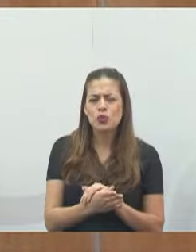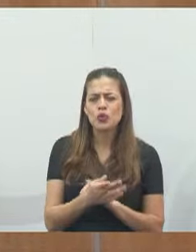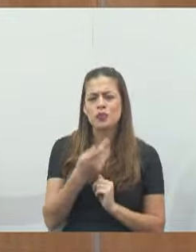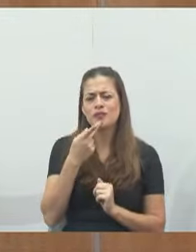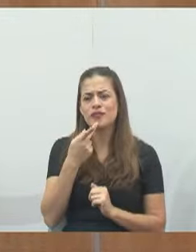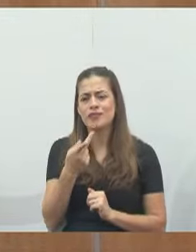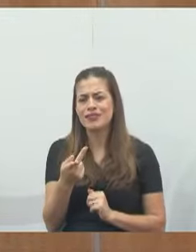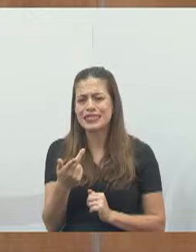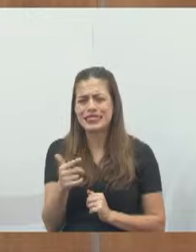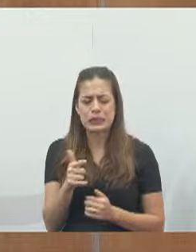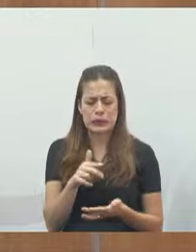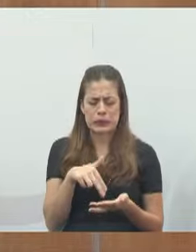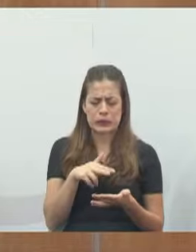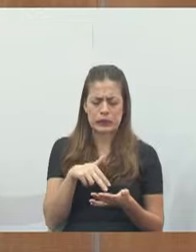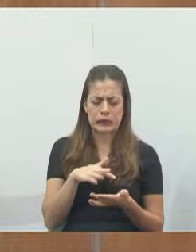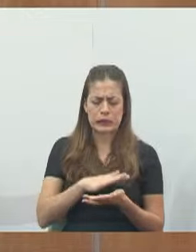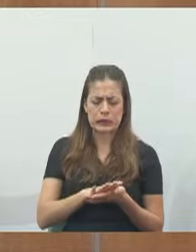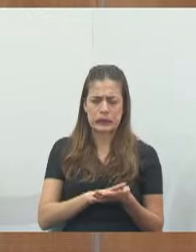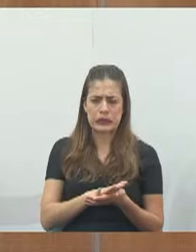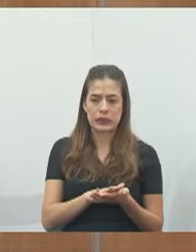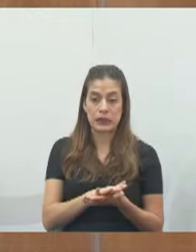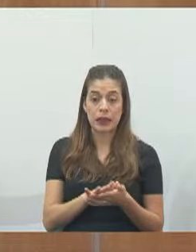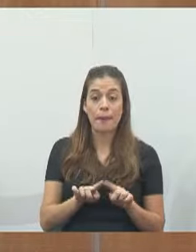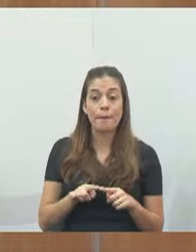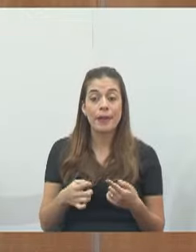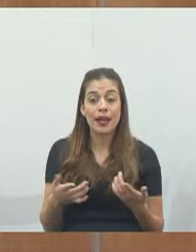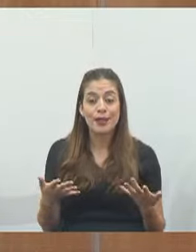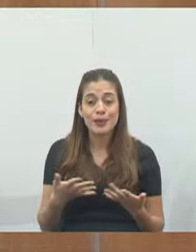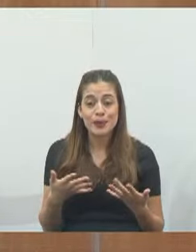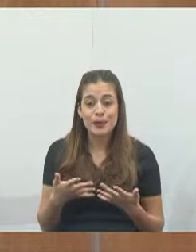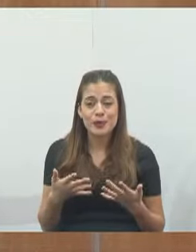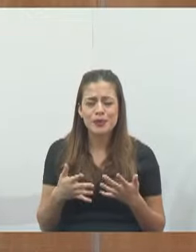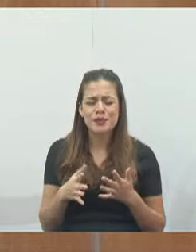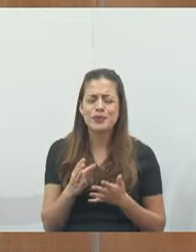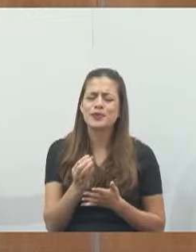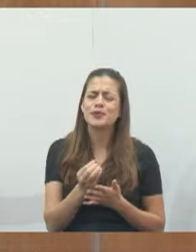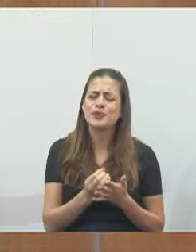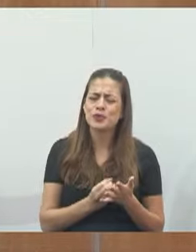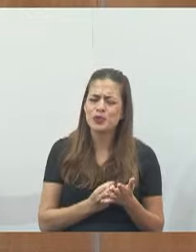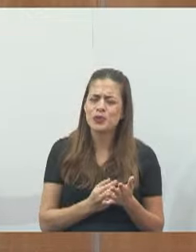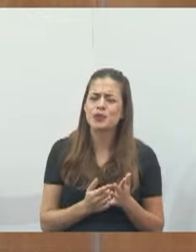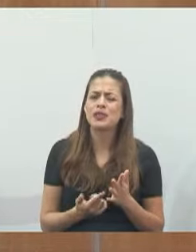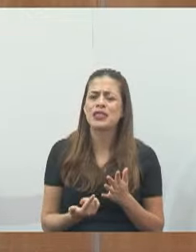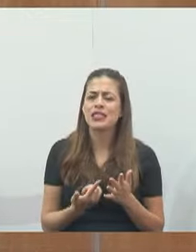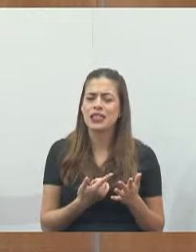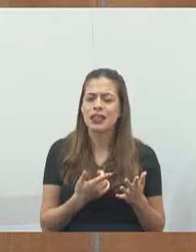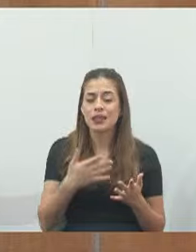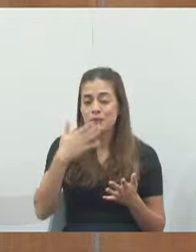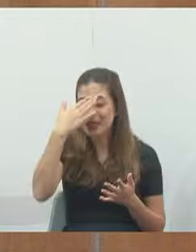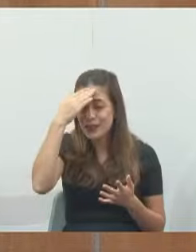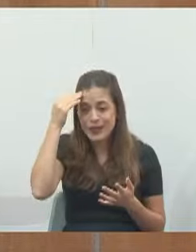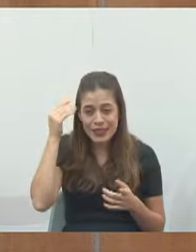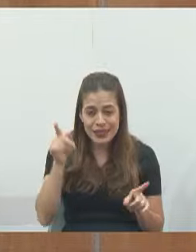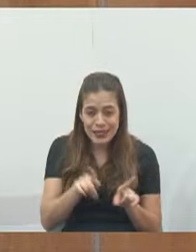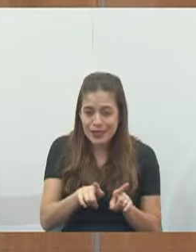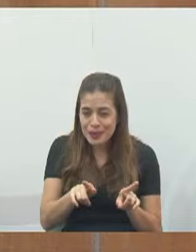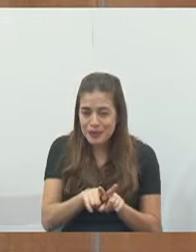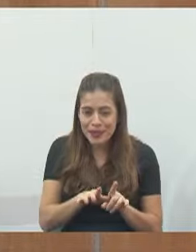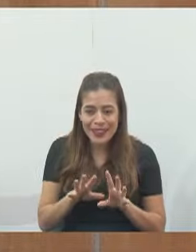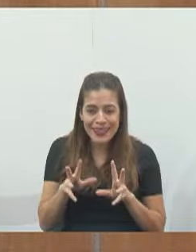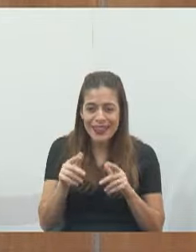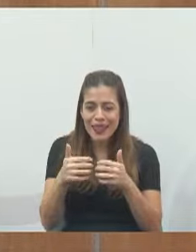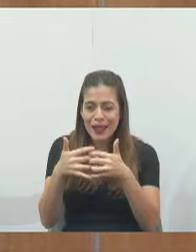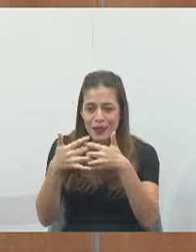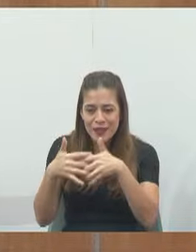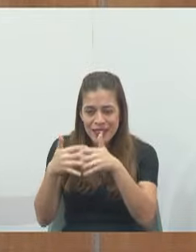sem ter nada aqui escrito, né? Mas hoje, devido à formalidade e para não esquecer, talvez, de nenhuma das